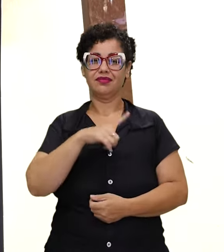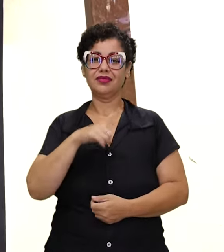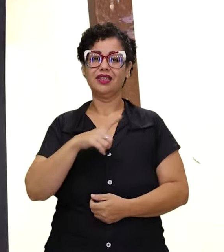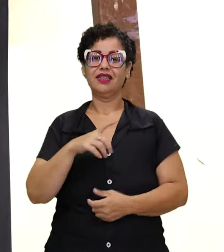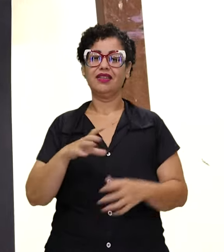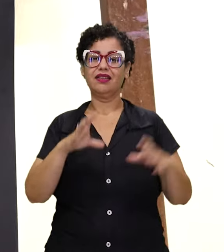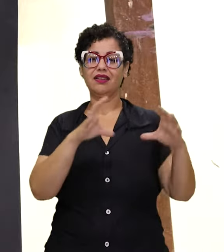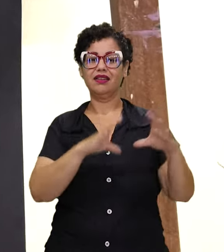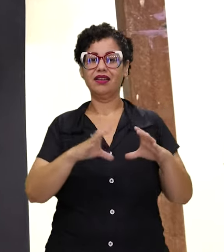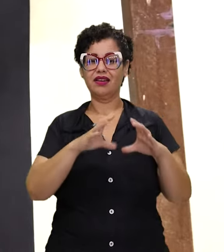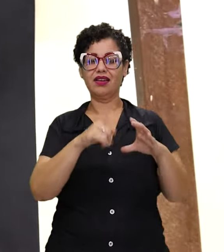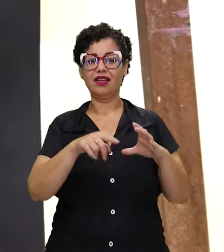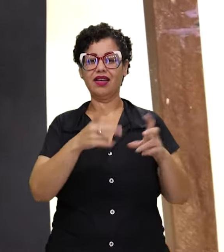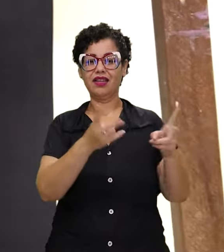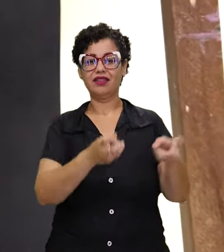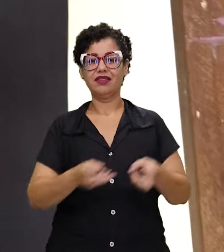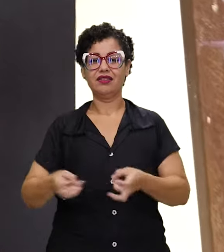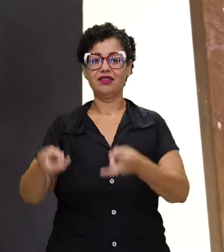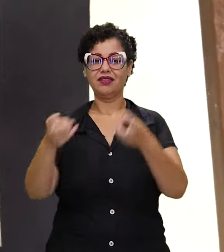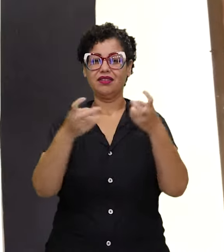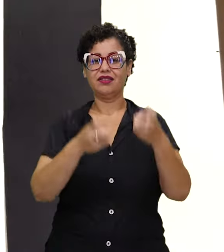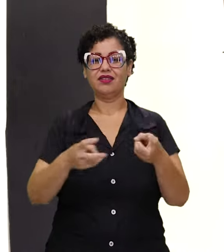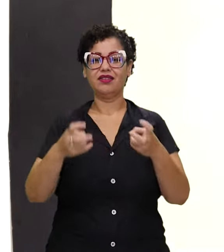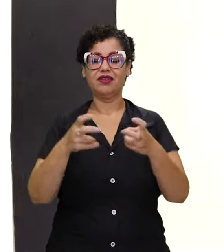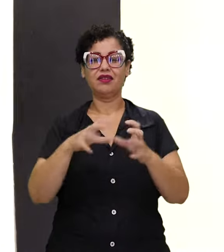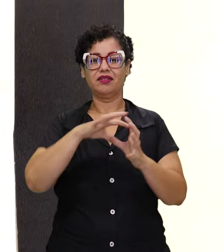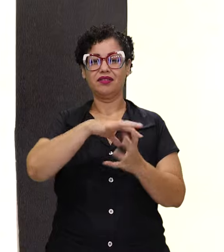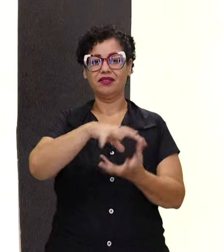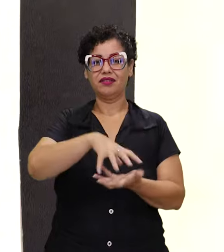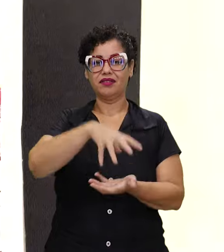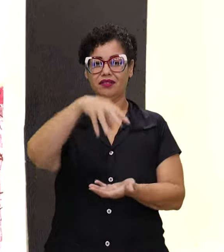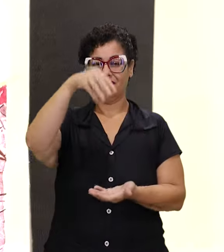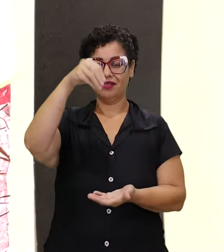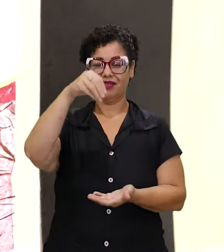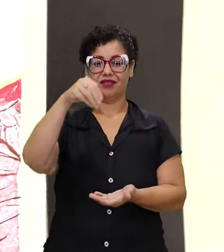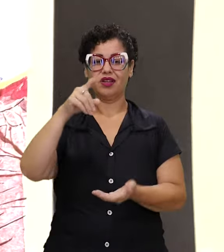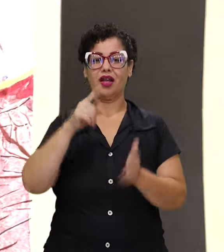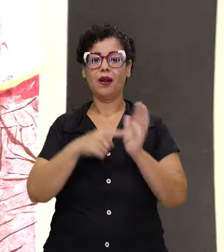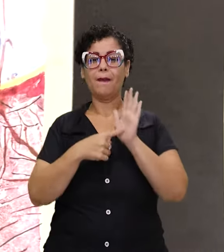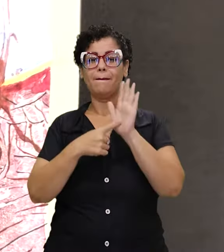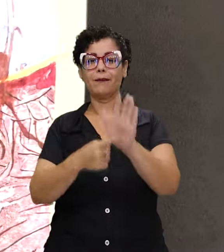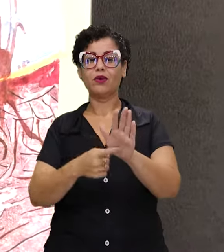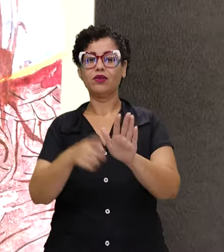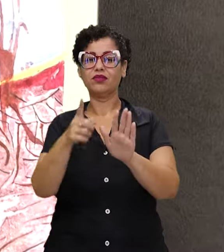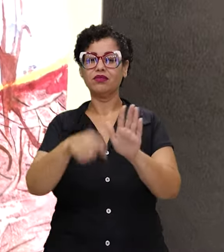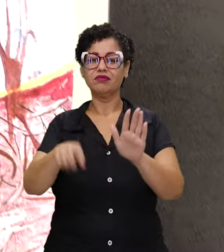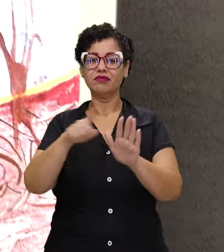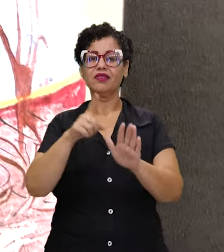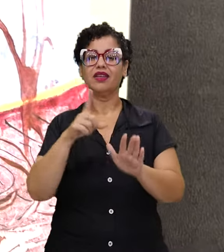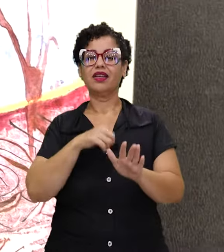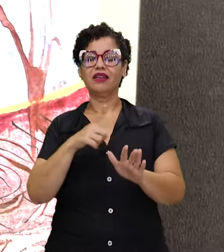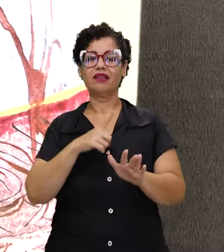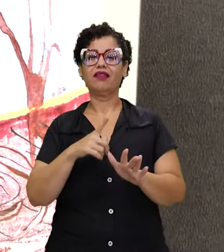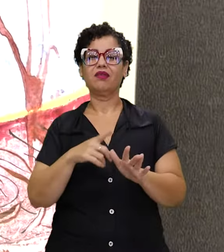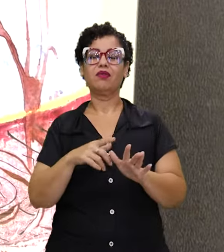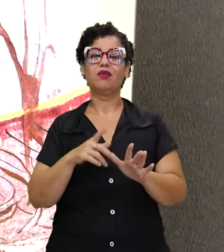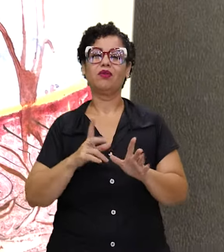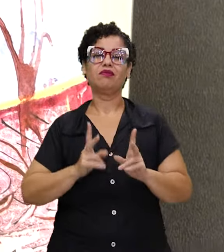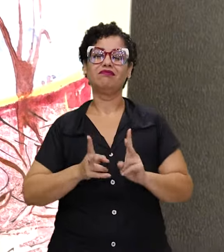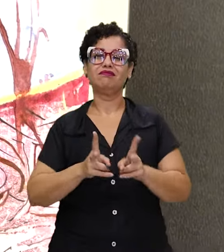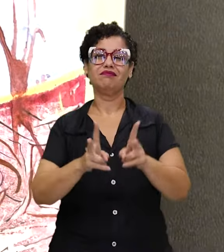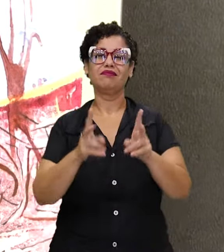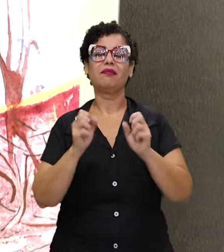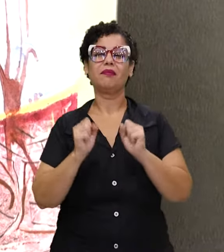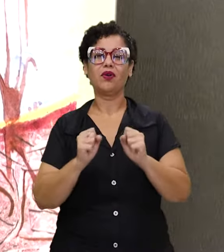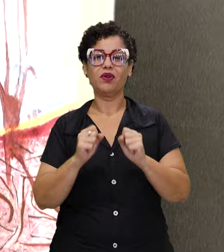esfera sendo escorada por uma forma oval e um decrível, mostrando que tudo é efêmero. Há